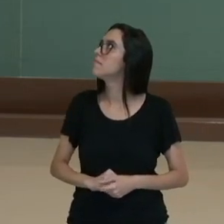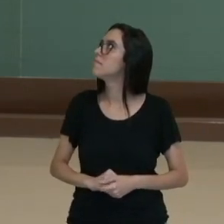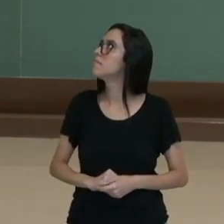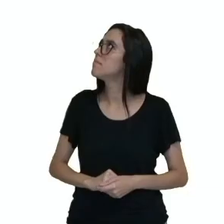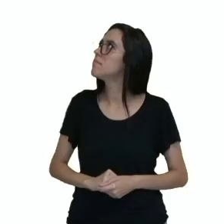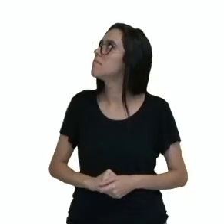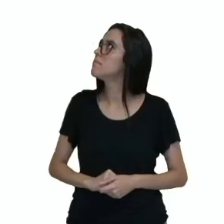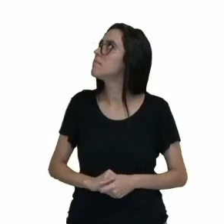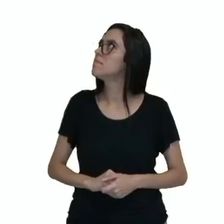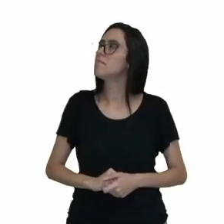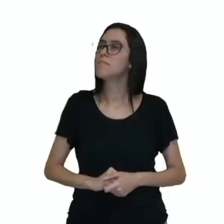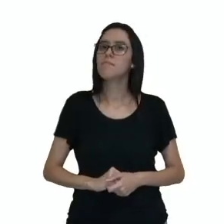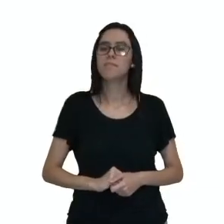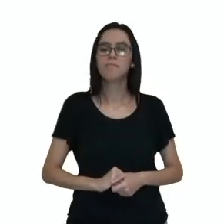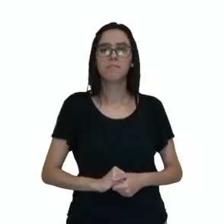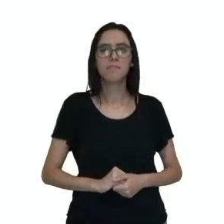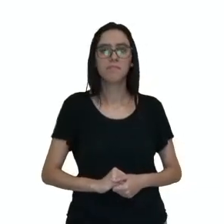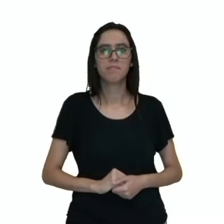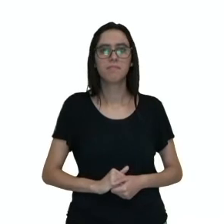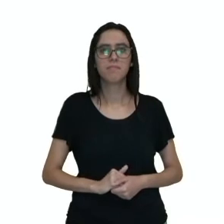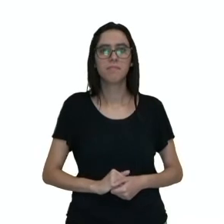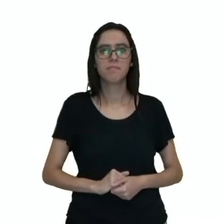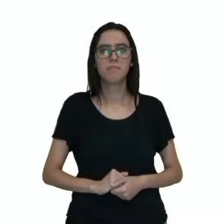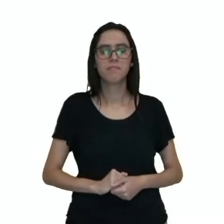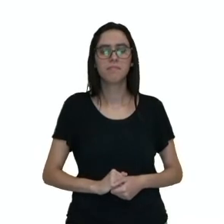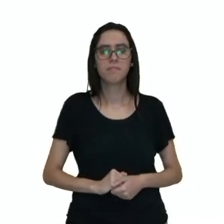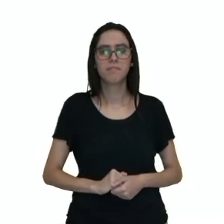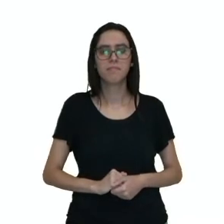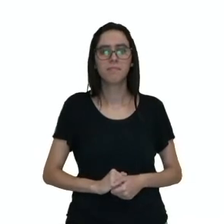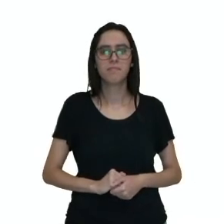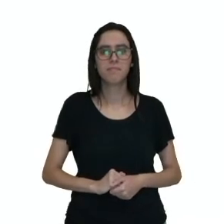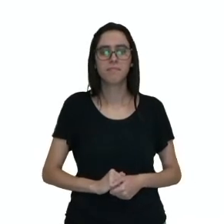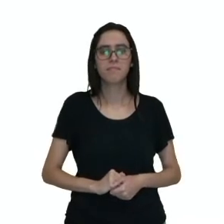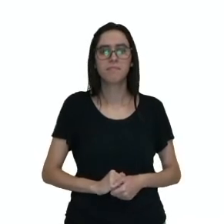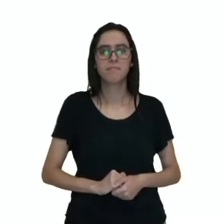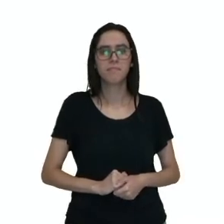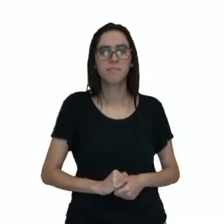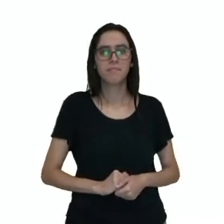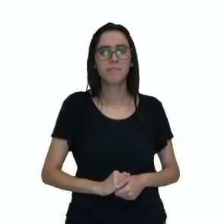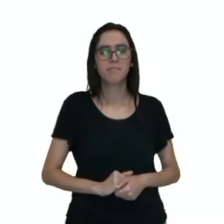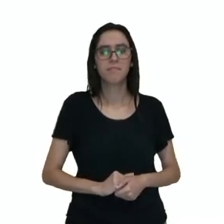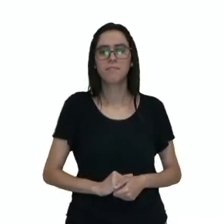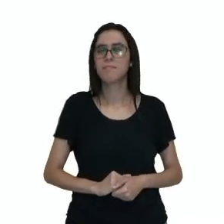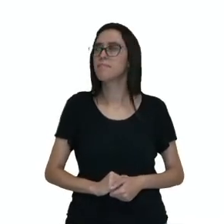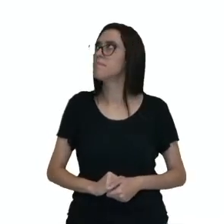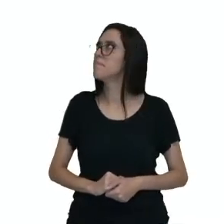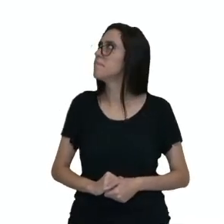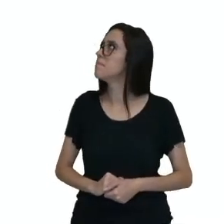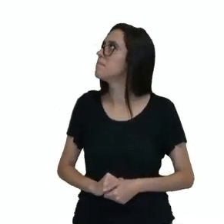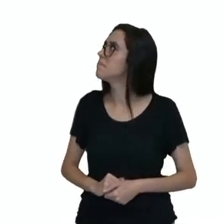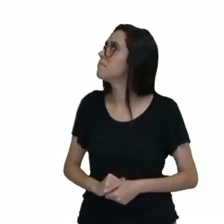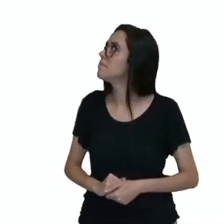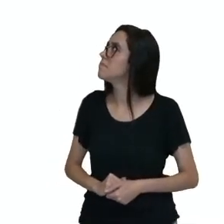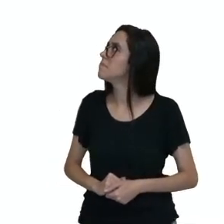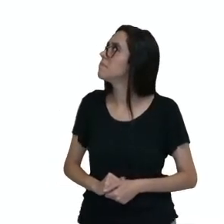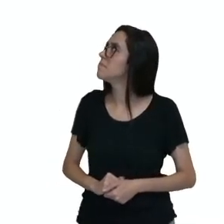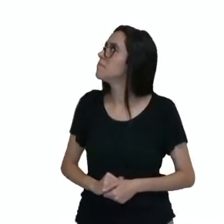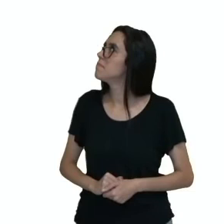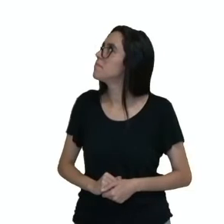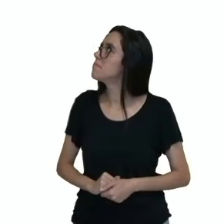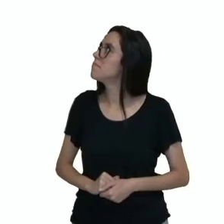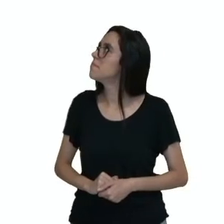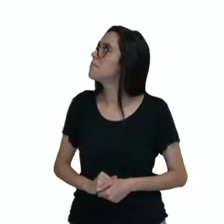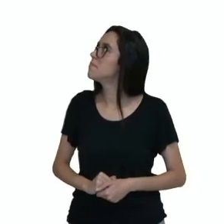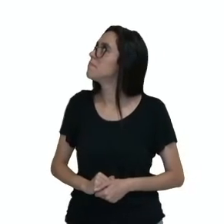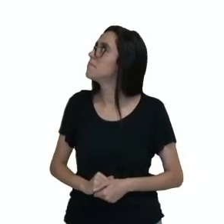Recibem mucha luz. Poco, poca, pocos, pocas. Hizo poco viento. Demasiado, demasiado, demasiado, demasiadas.